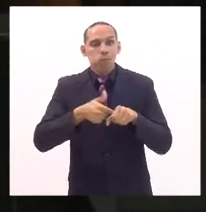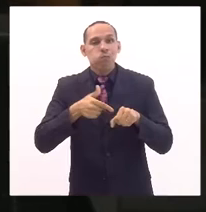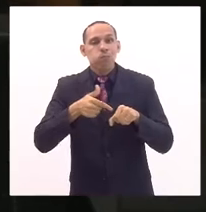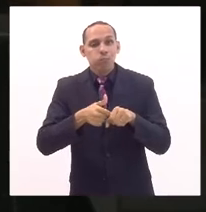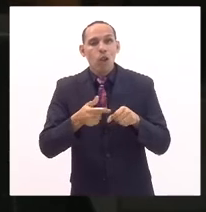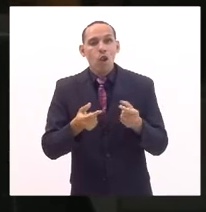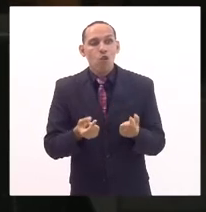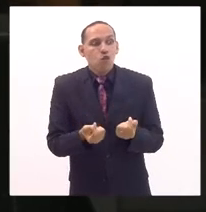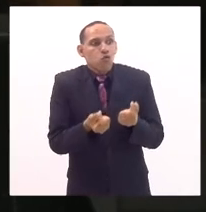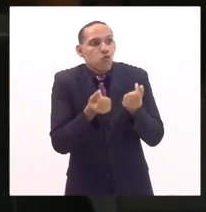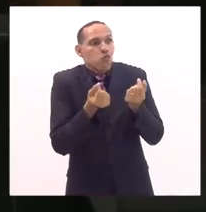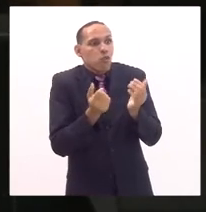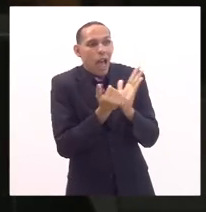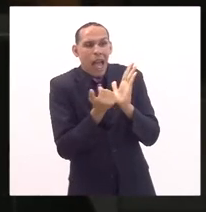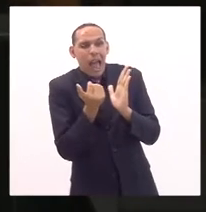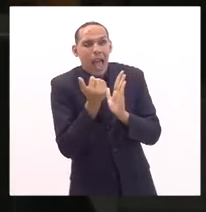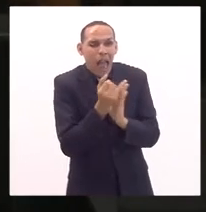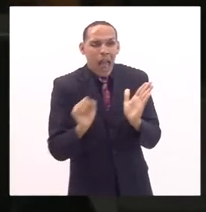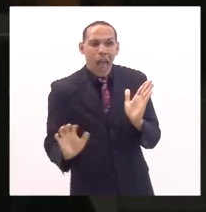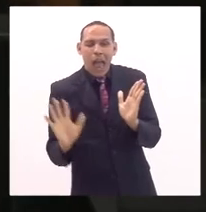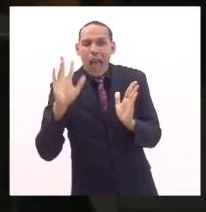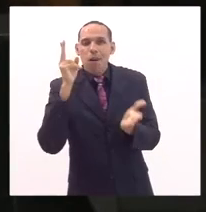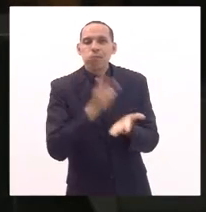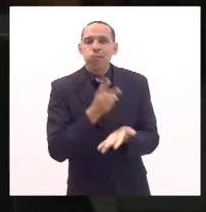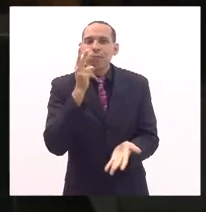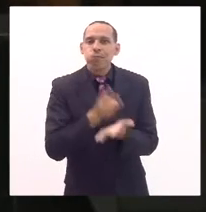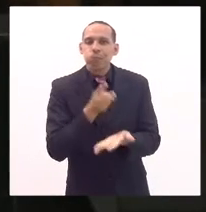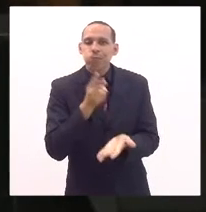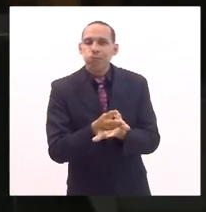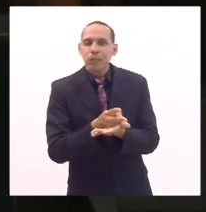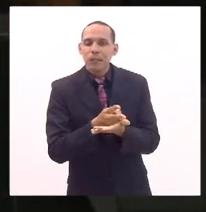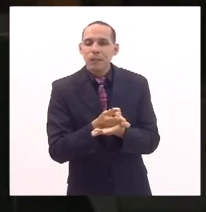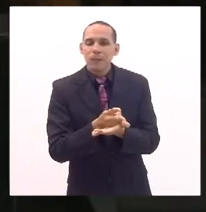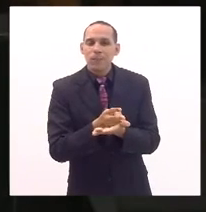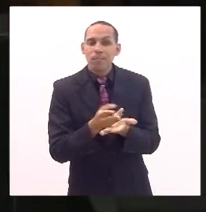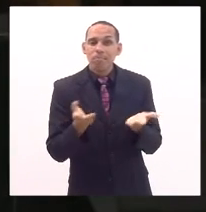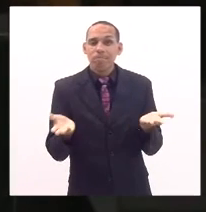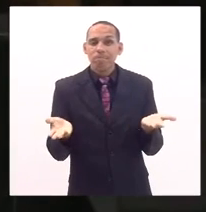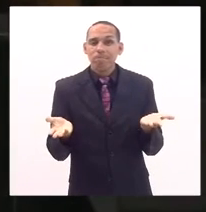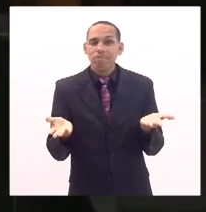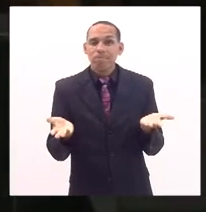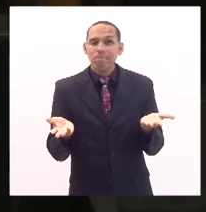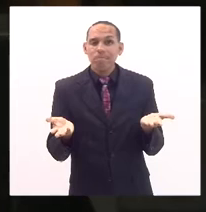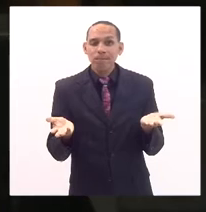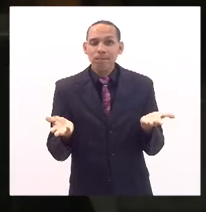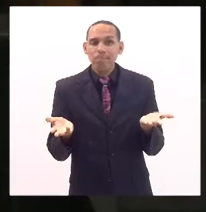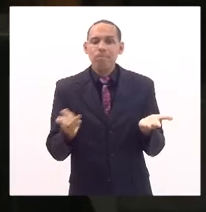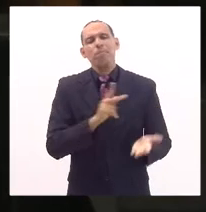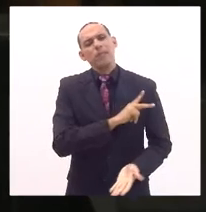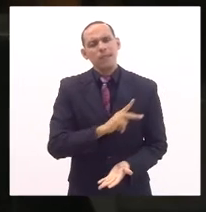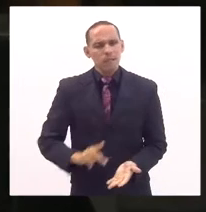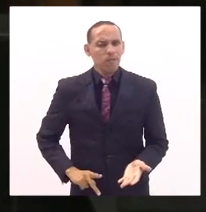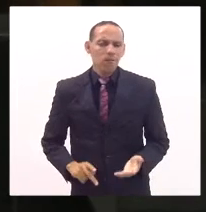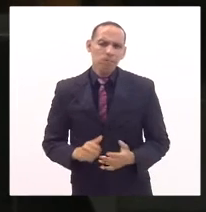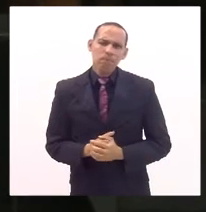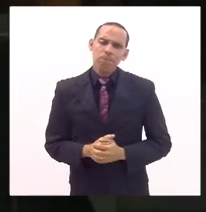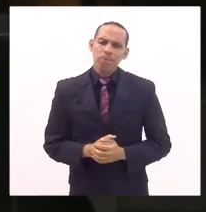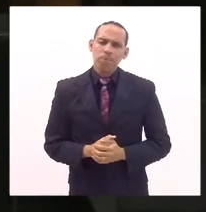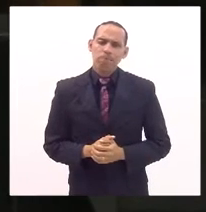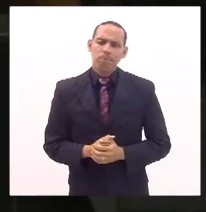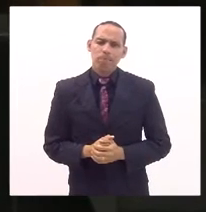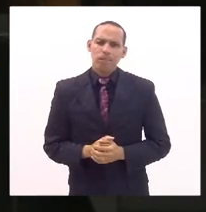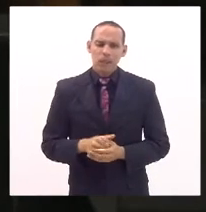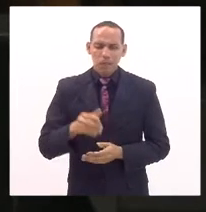continua Alto da mesma forma Quando o senhor presidente por quê o que